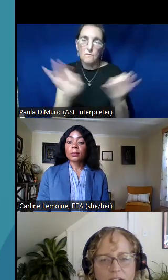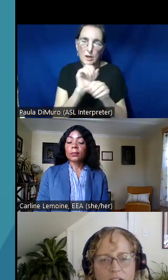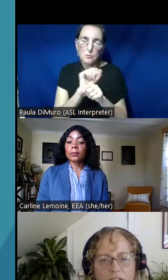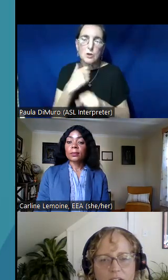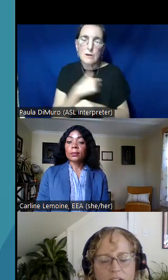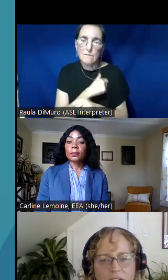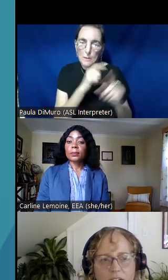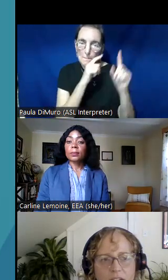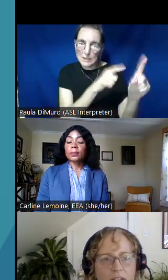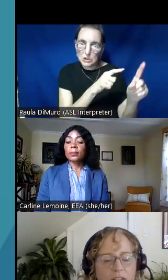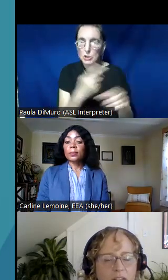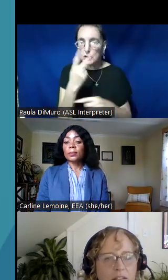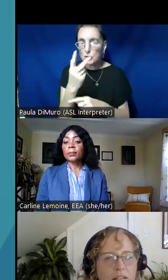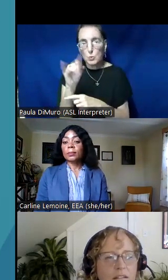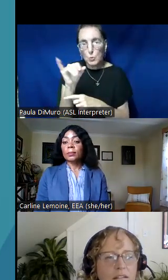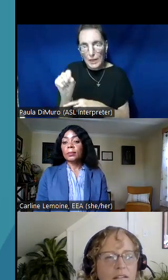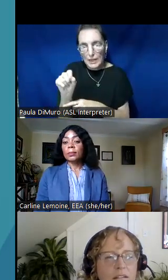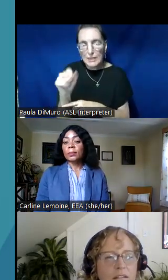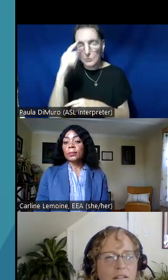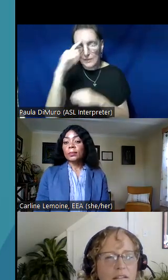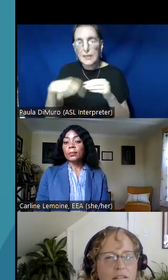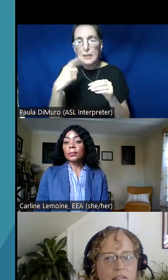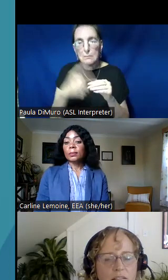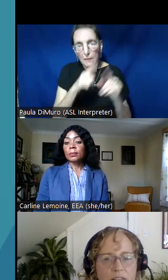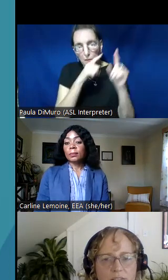objetivo. É duas formas